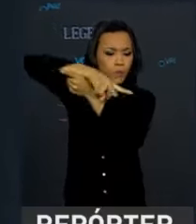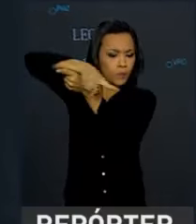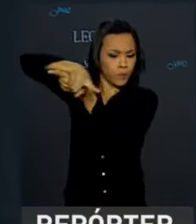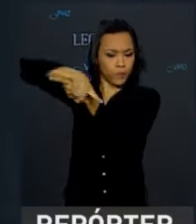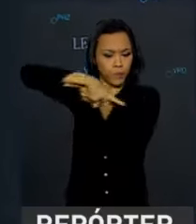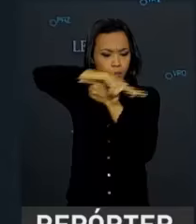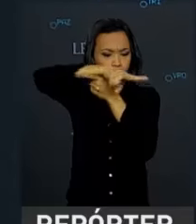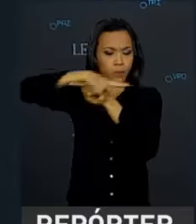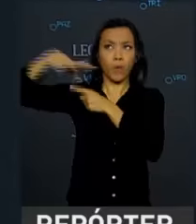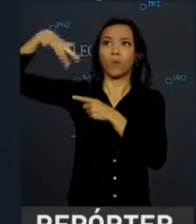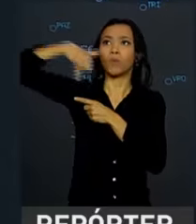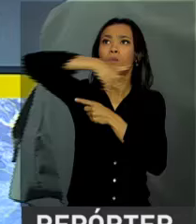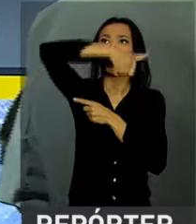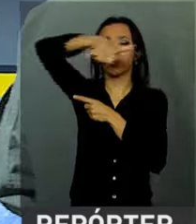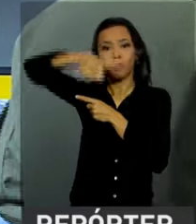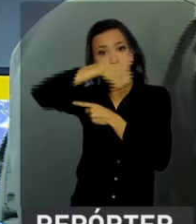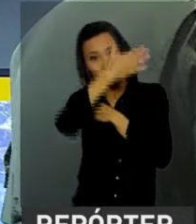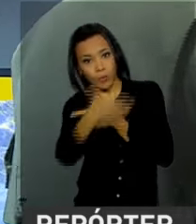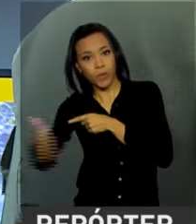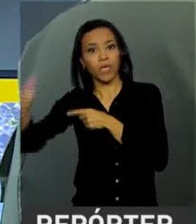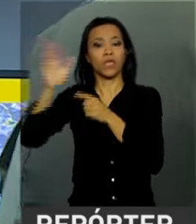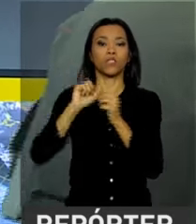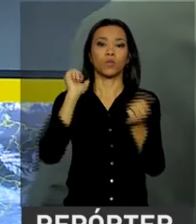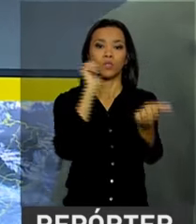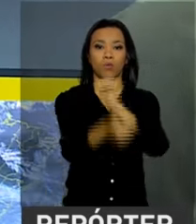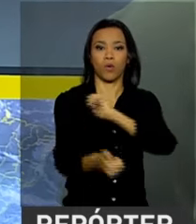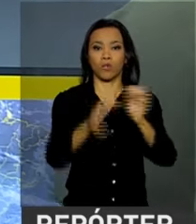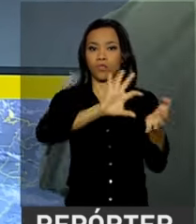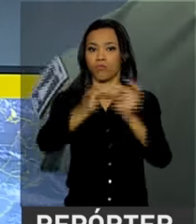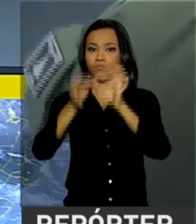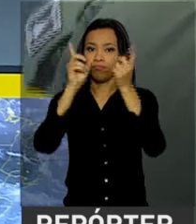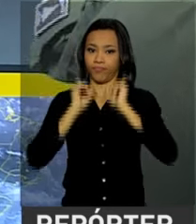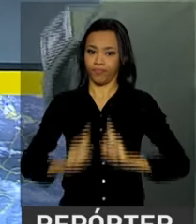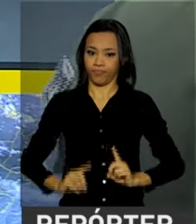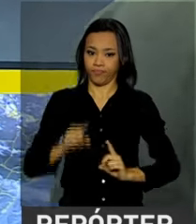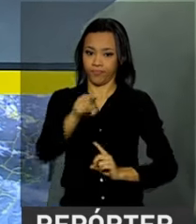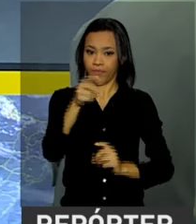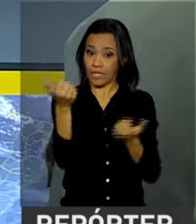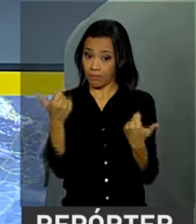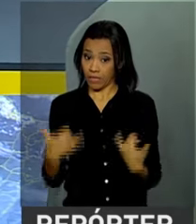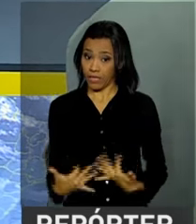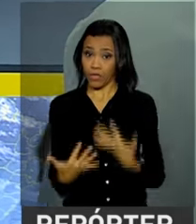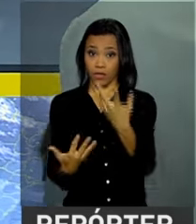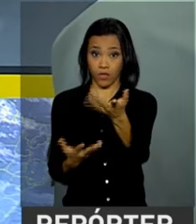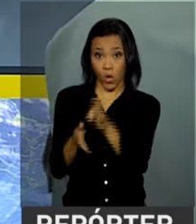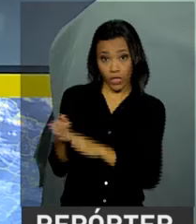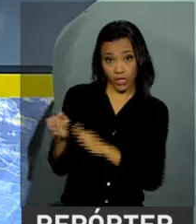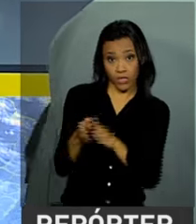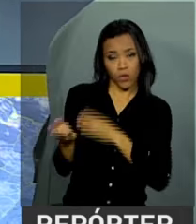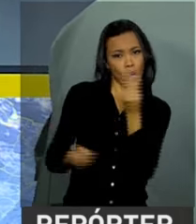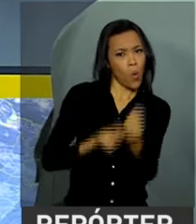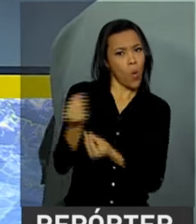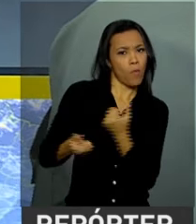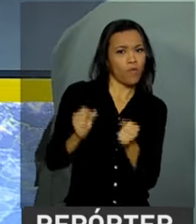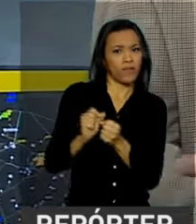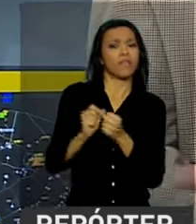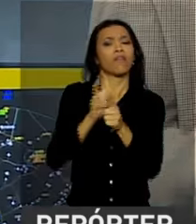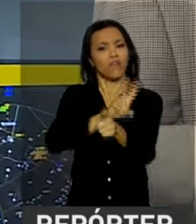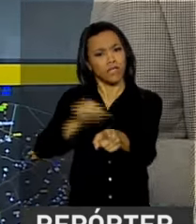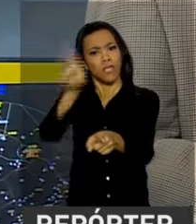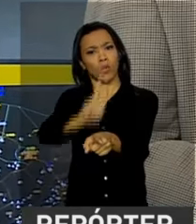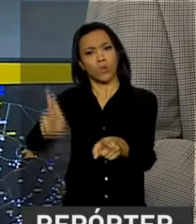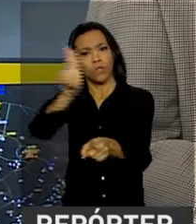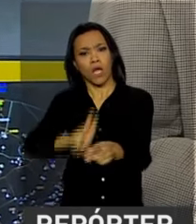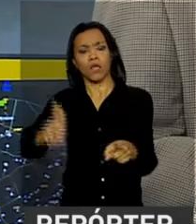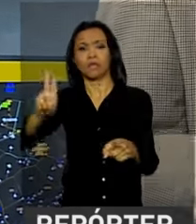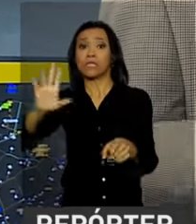os Jogos Olímpicos e Paralímpicos. Quando há algum tipo de interceptação, também botamos aqui matrizes de decisão. O ministro disse que vão ser utilizados